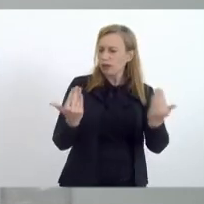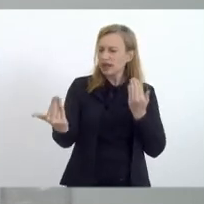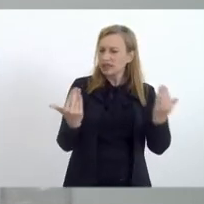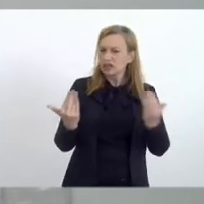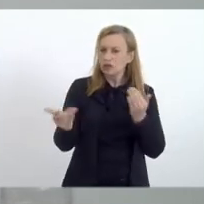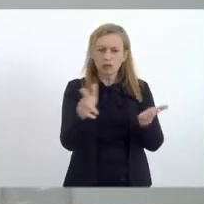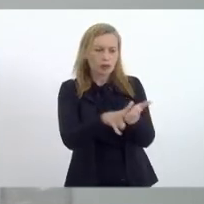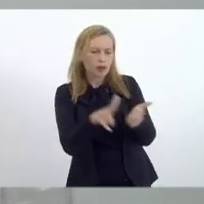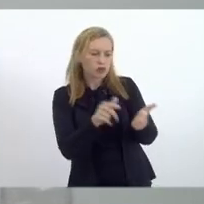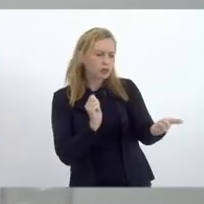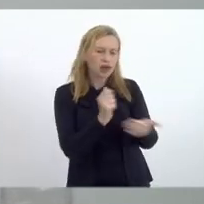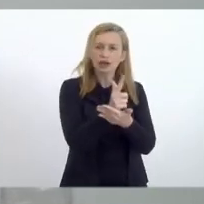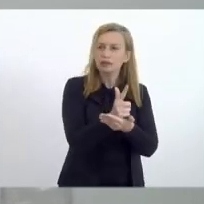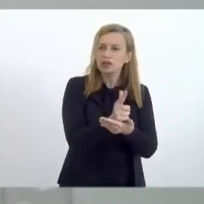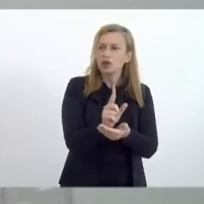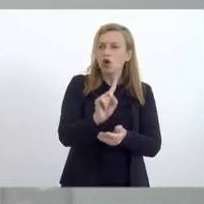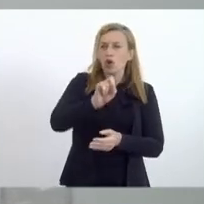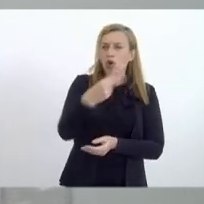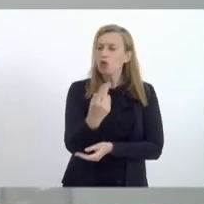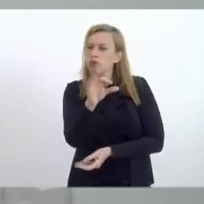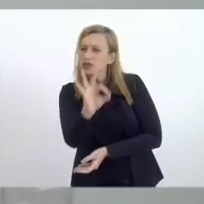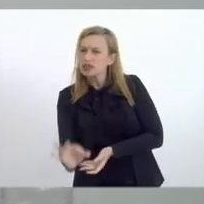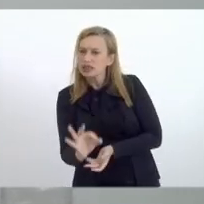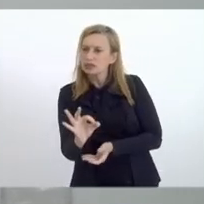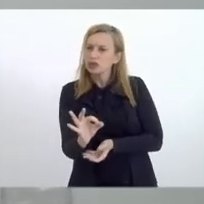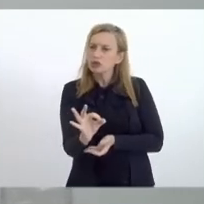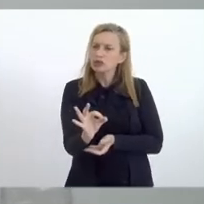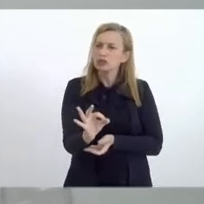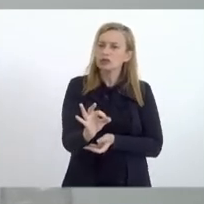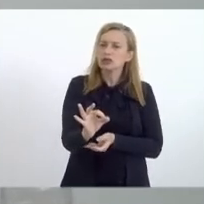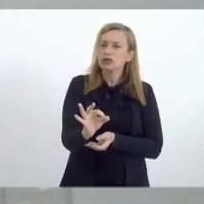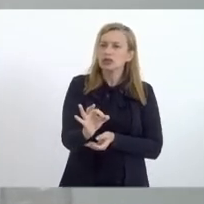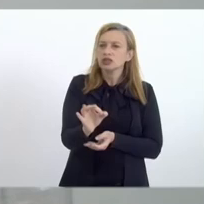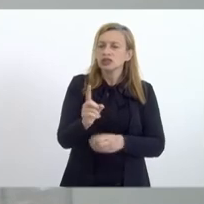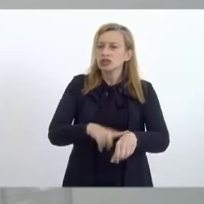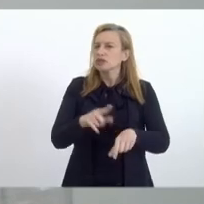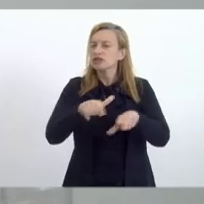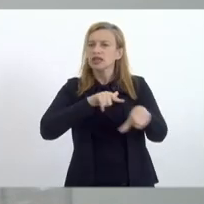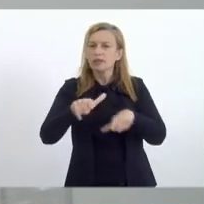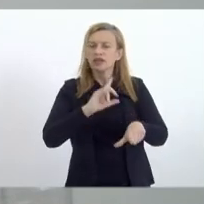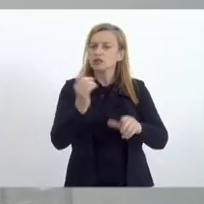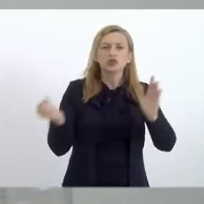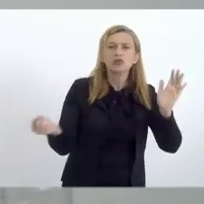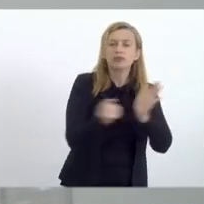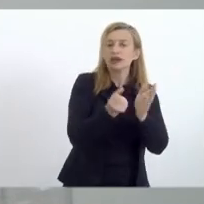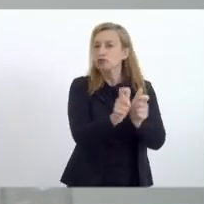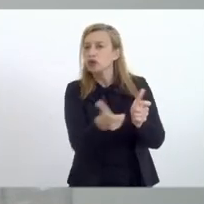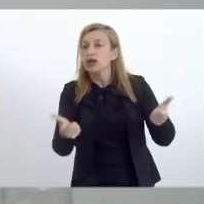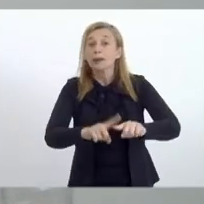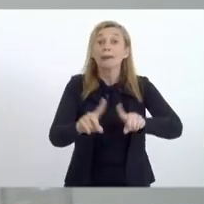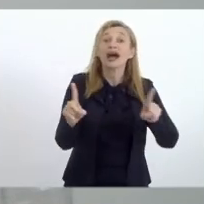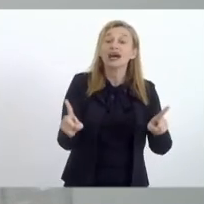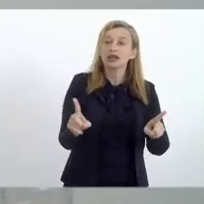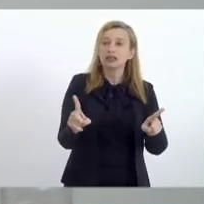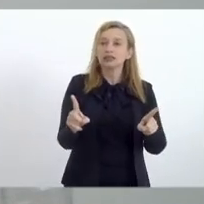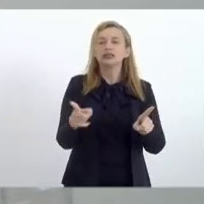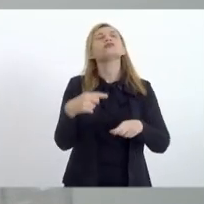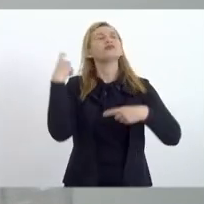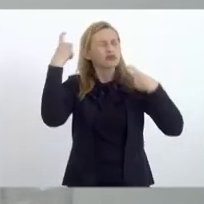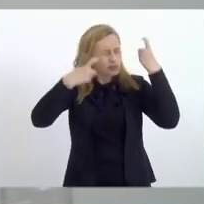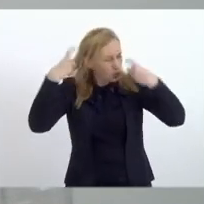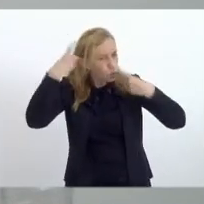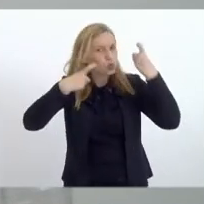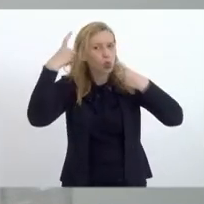de pagamento e com o percentual relativo aos servidores de carreira, não tem um impacto tão grande. Mas me preocupa